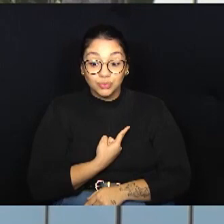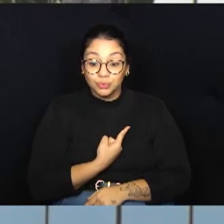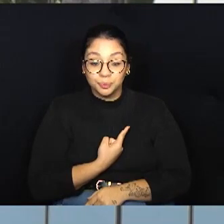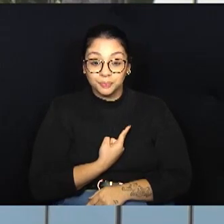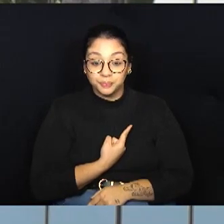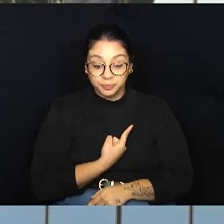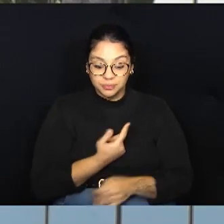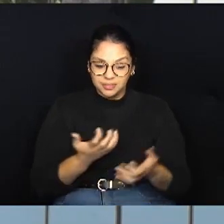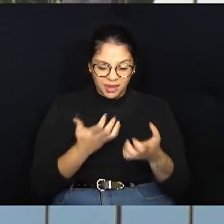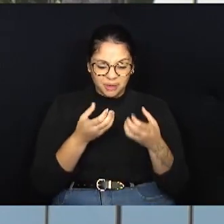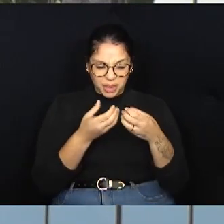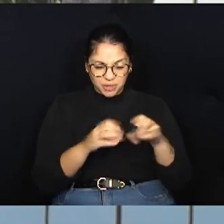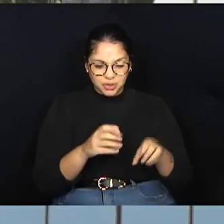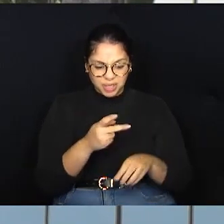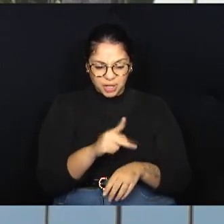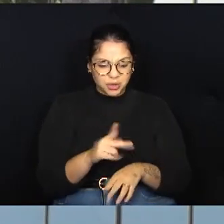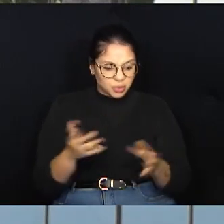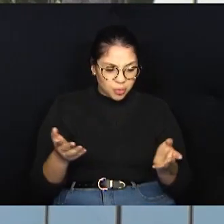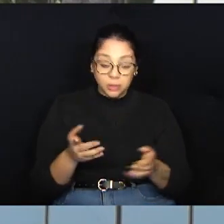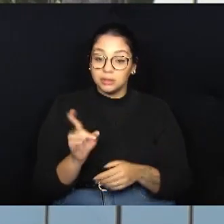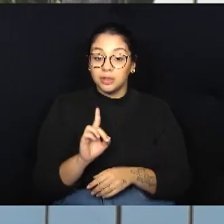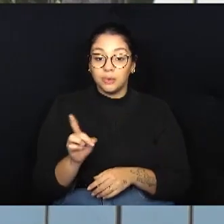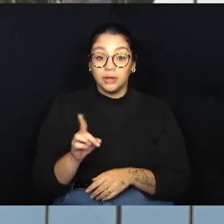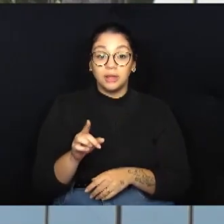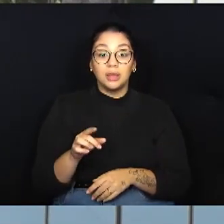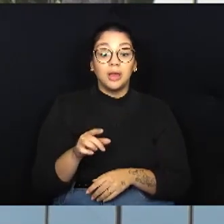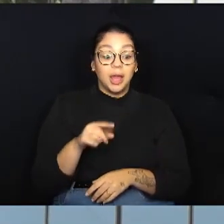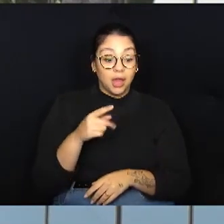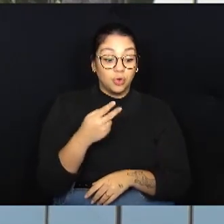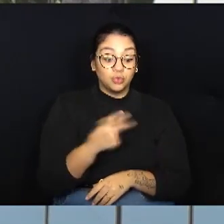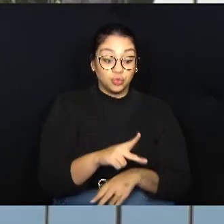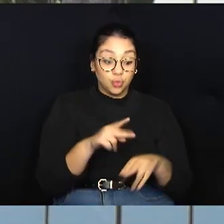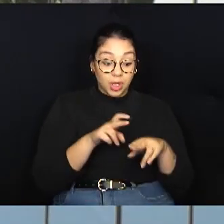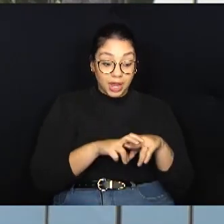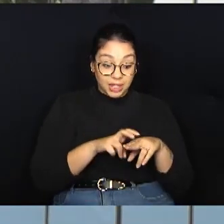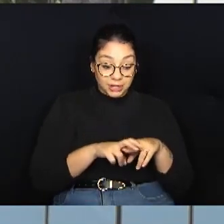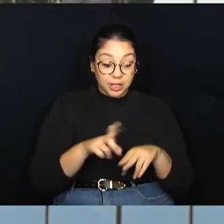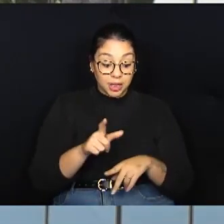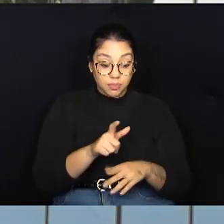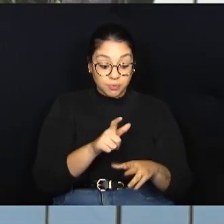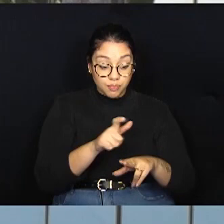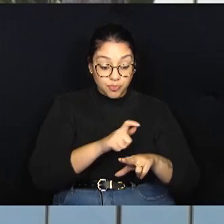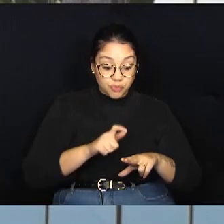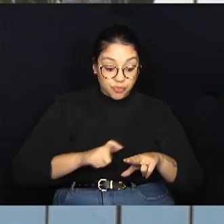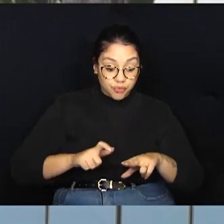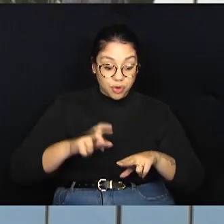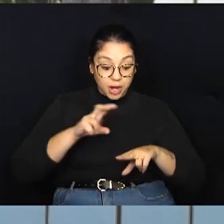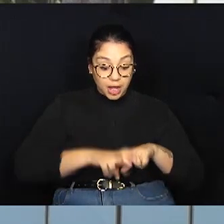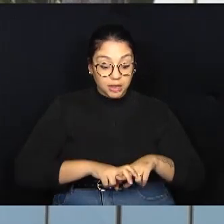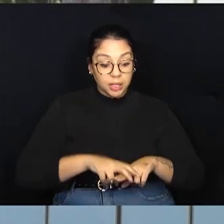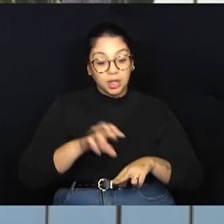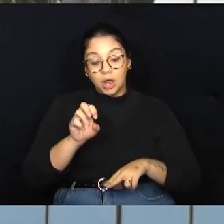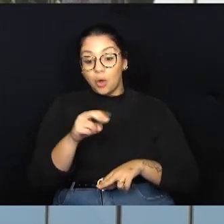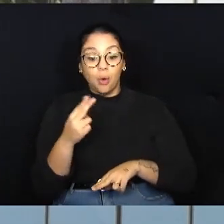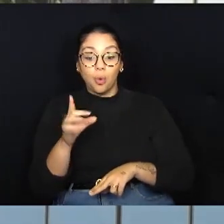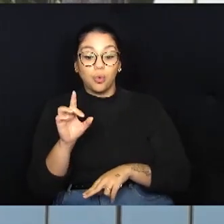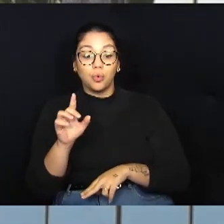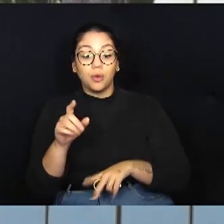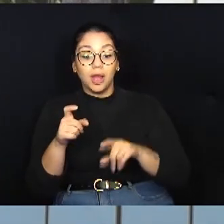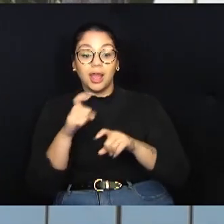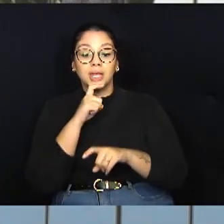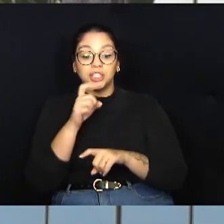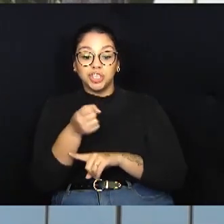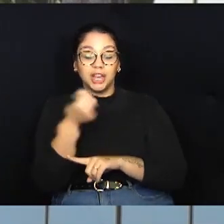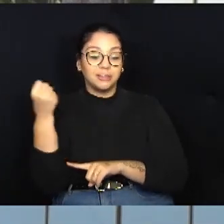quer danificar alguma coisa, danifica o que é seu. É a sua cadeira, ótimo, picha a sua cadeira. É a sua geladeira. Mas não faça isso com a praça. A